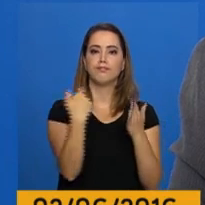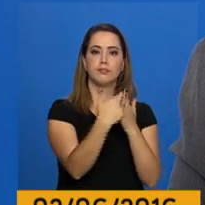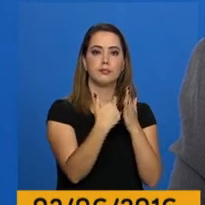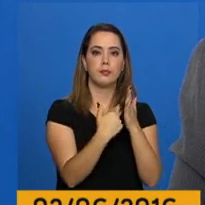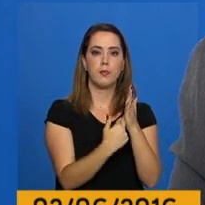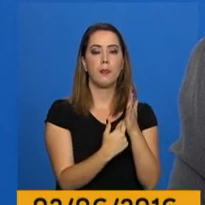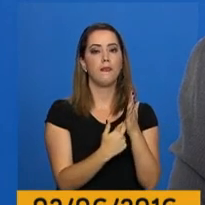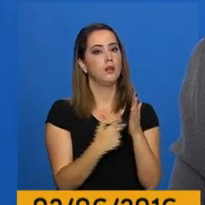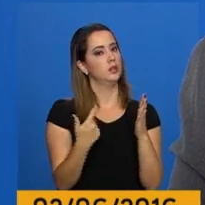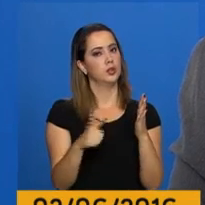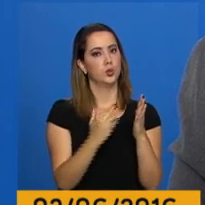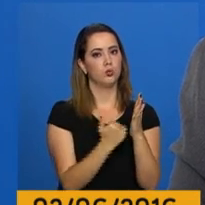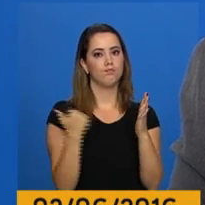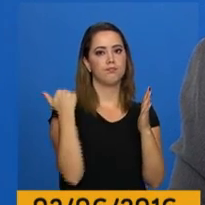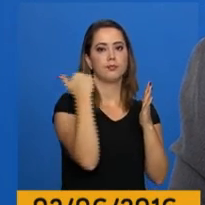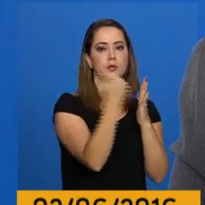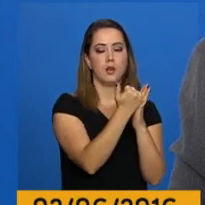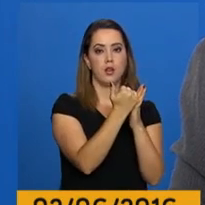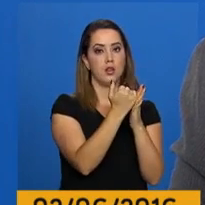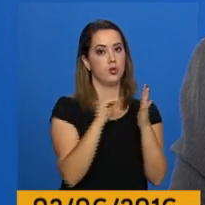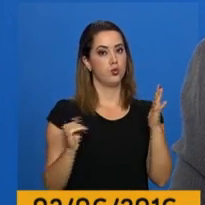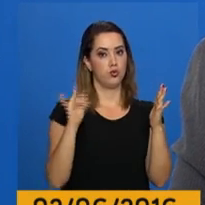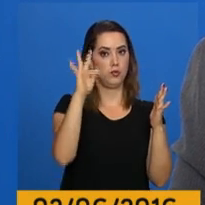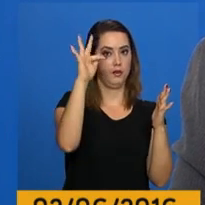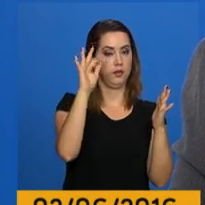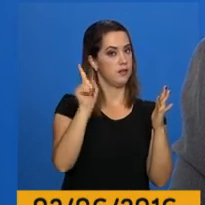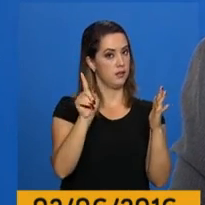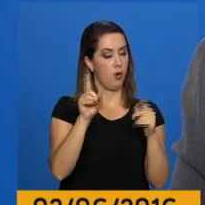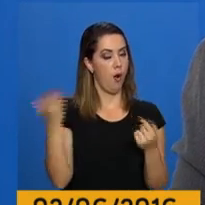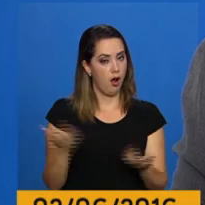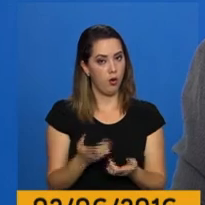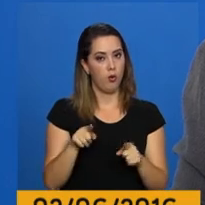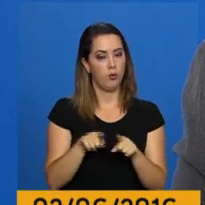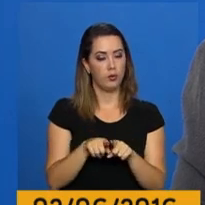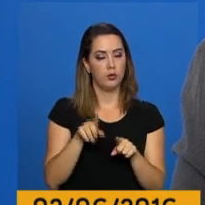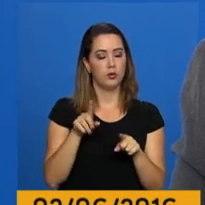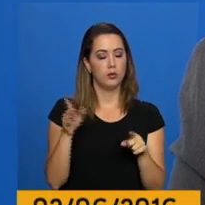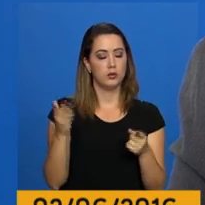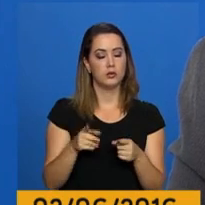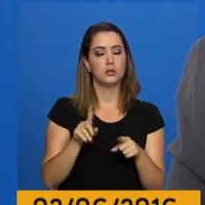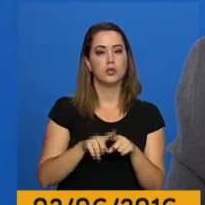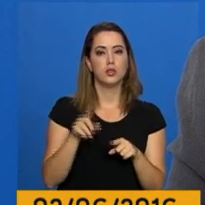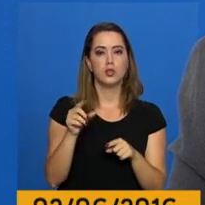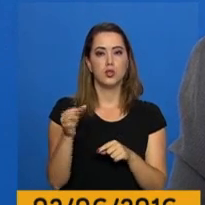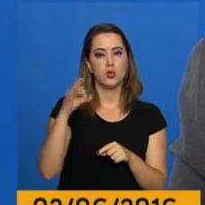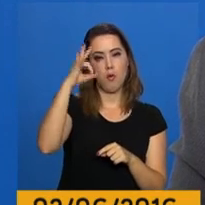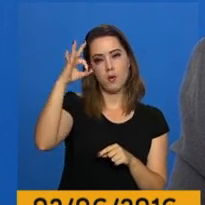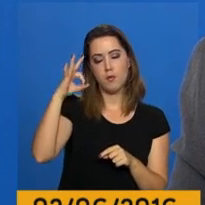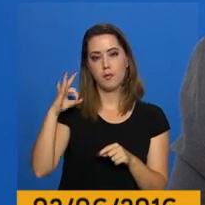é o reajuste pela inflação, a regra atual é o reajuste sobre um percentual da receita